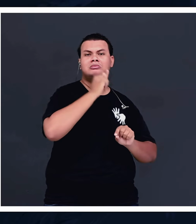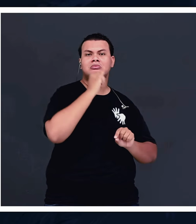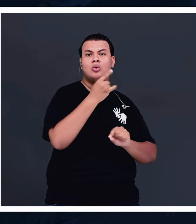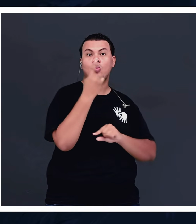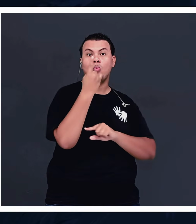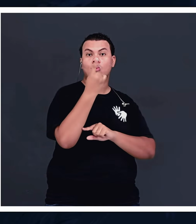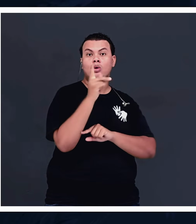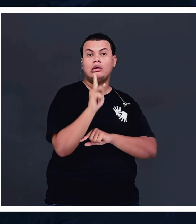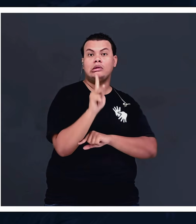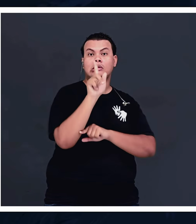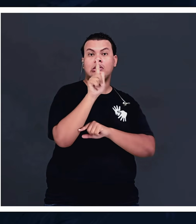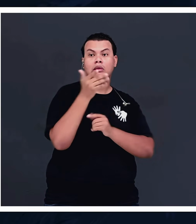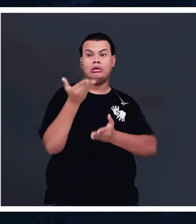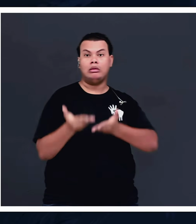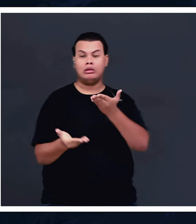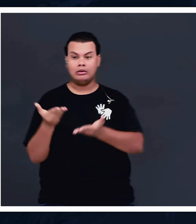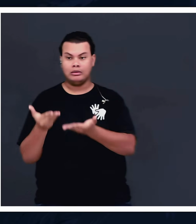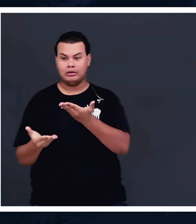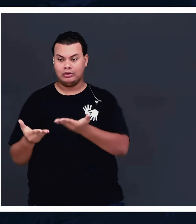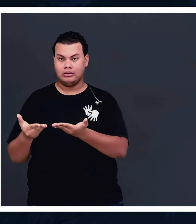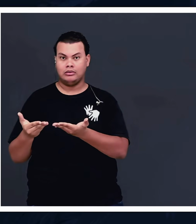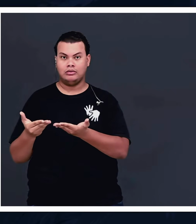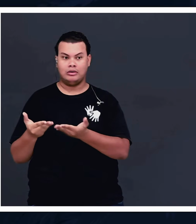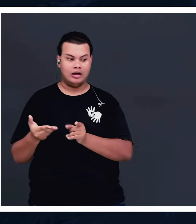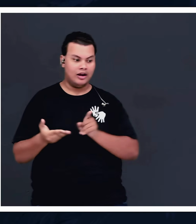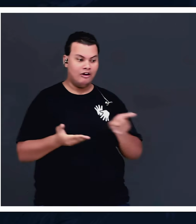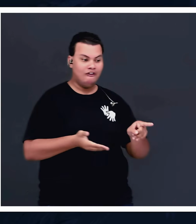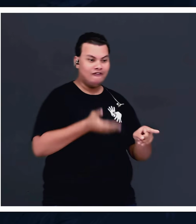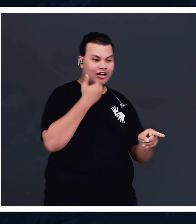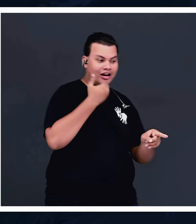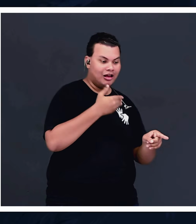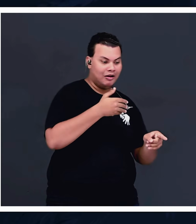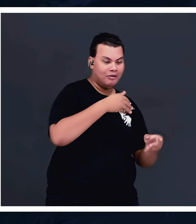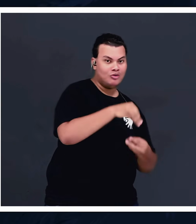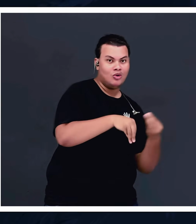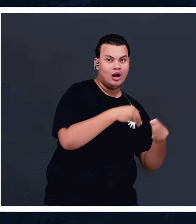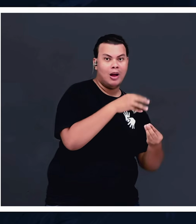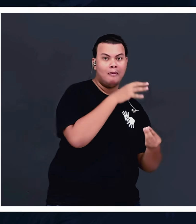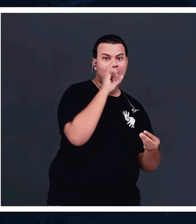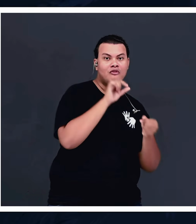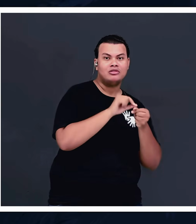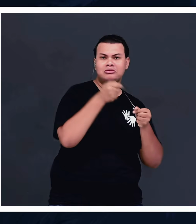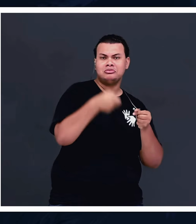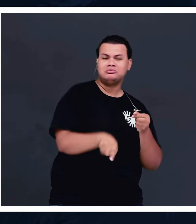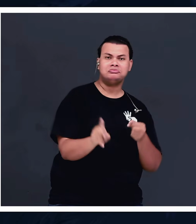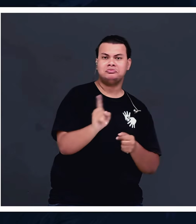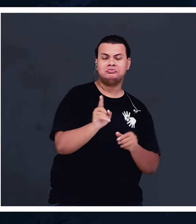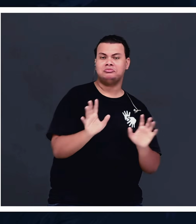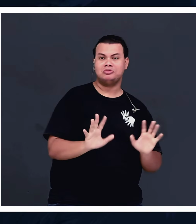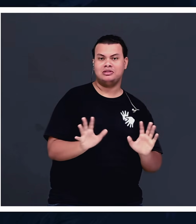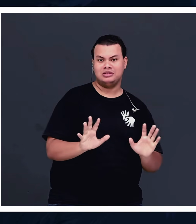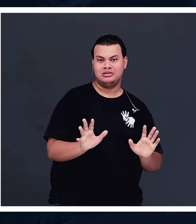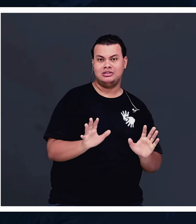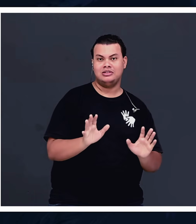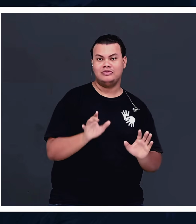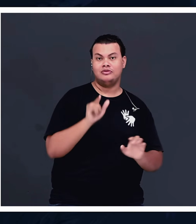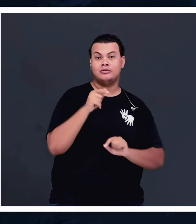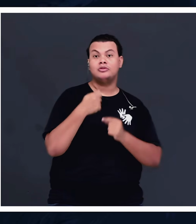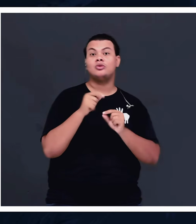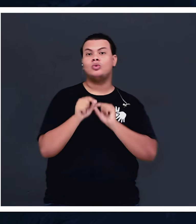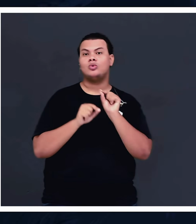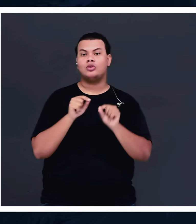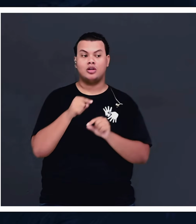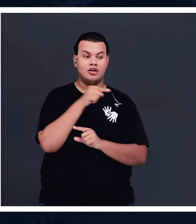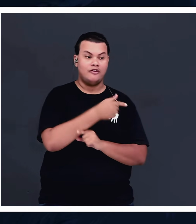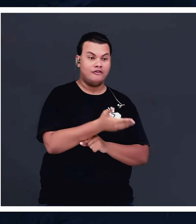de fermento para 1 quilo de farinha para fazer um pão, por exemplo. Não. Você precisa de 1